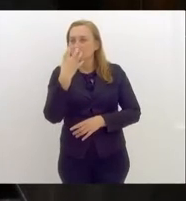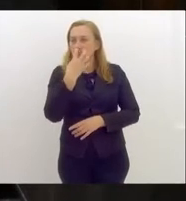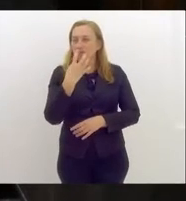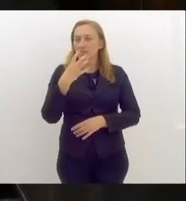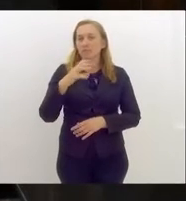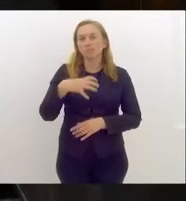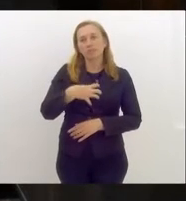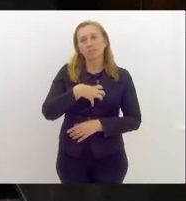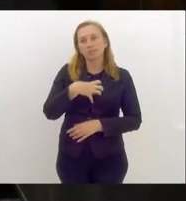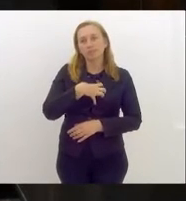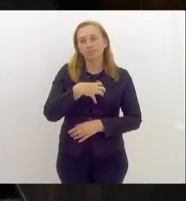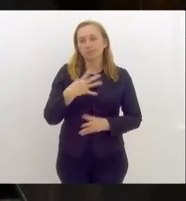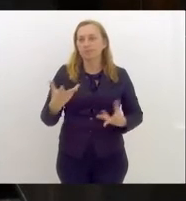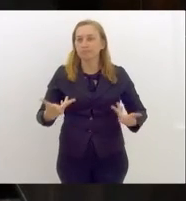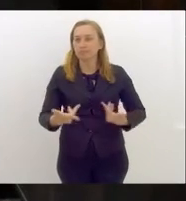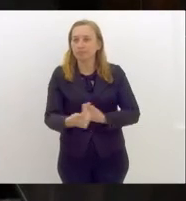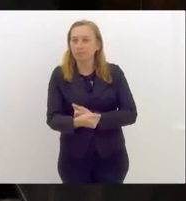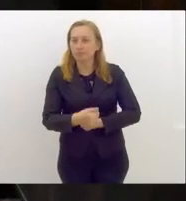maravilhosos